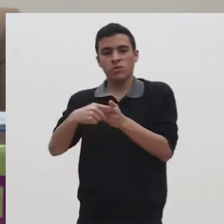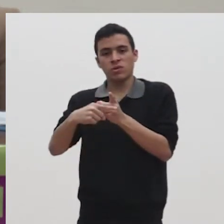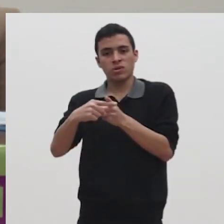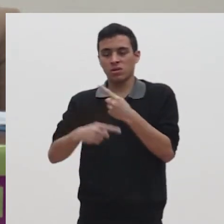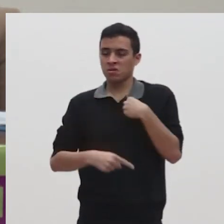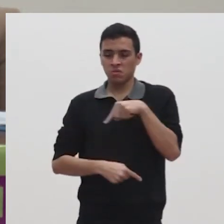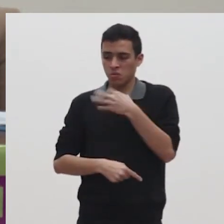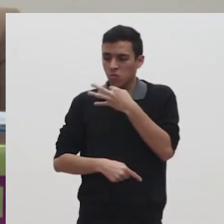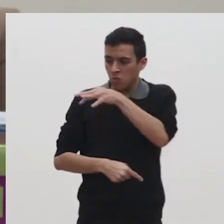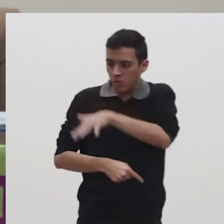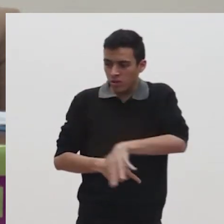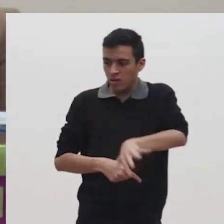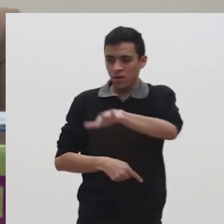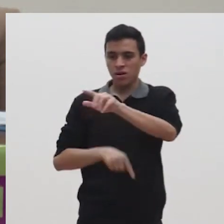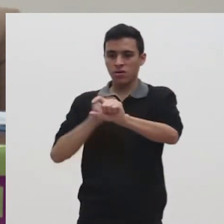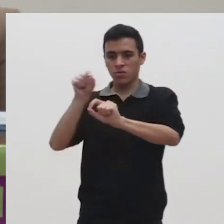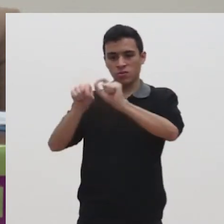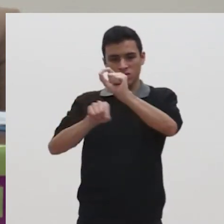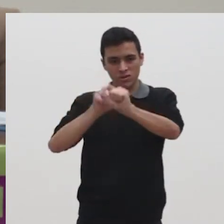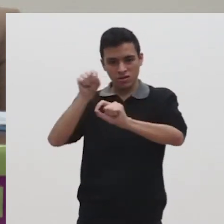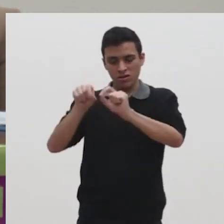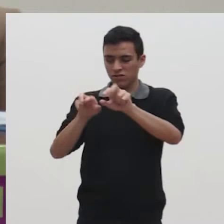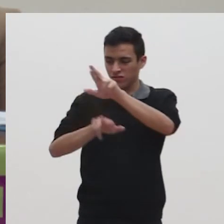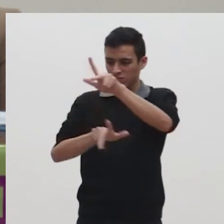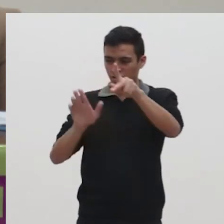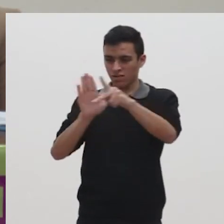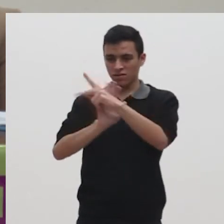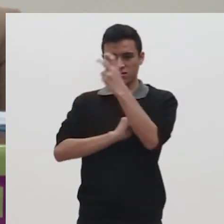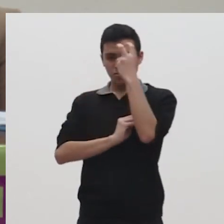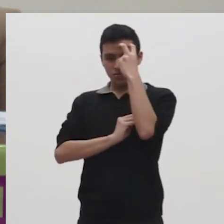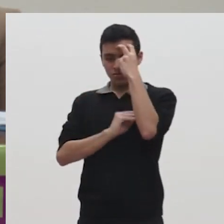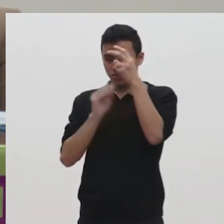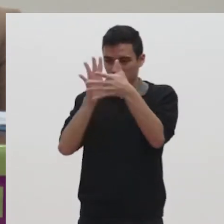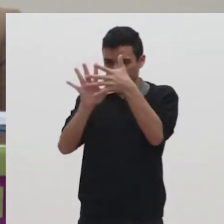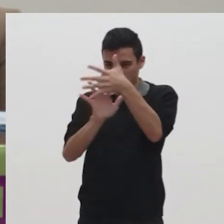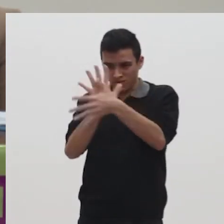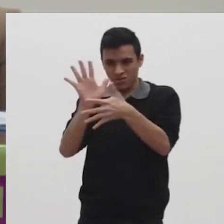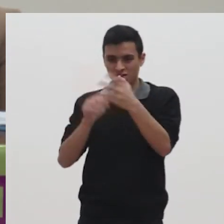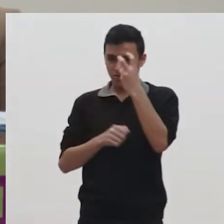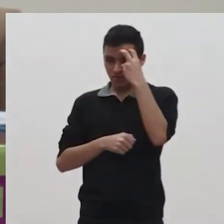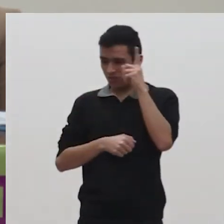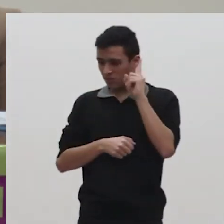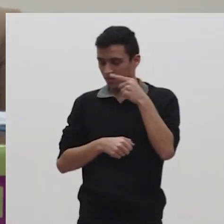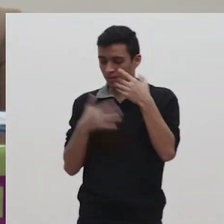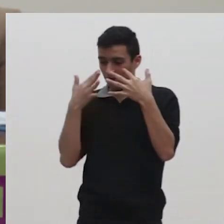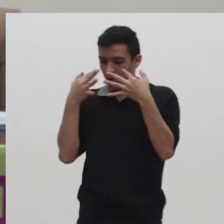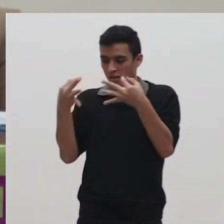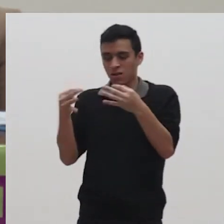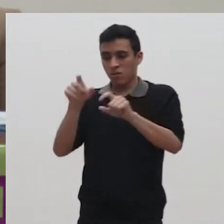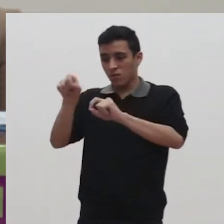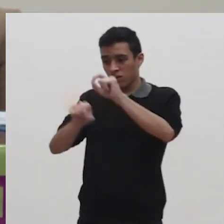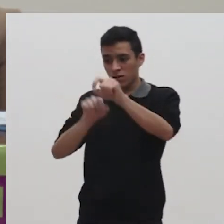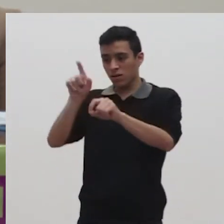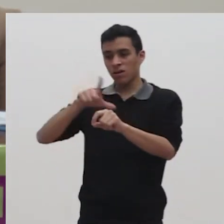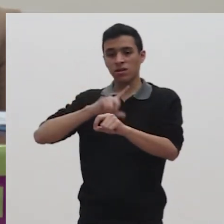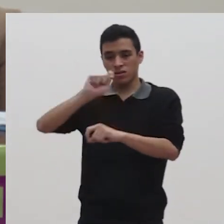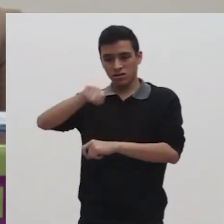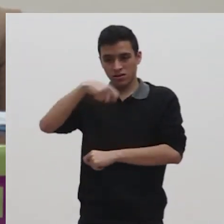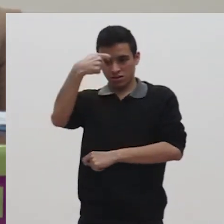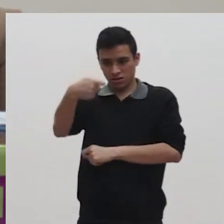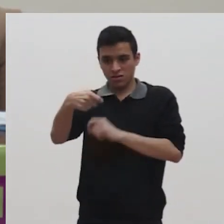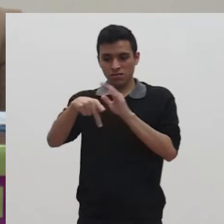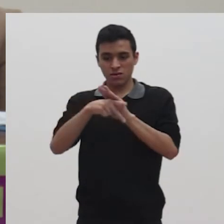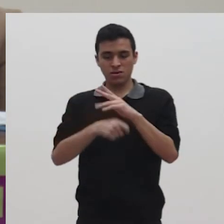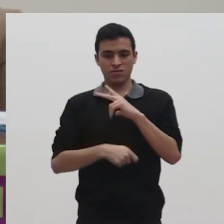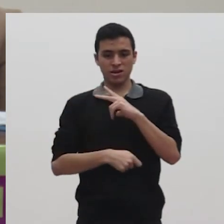porque eu não conhecia essa peculiaridade do mundo das Libras, e estou absolutamente fascinado com isso. Eles criam um sinal, que é uma espécie